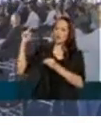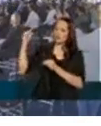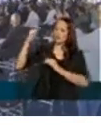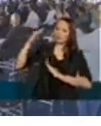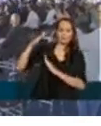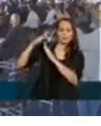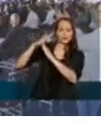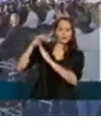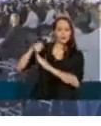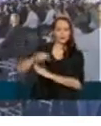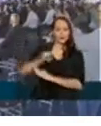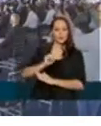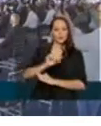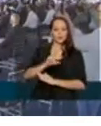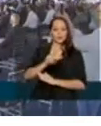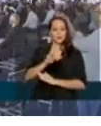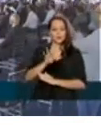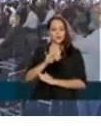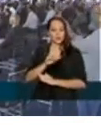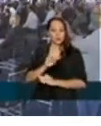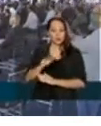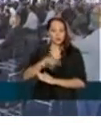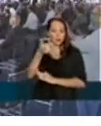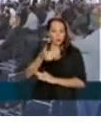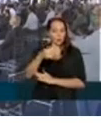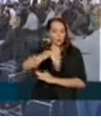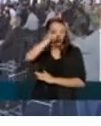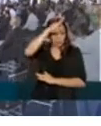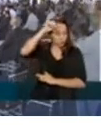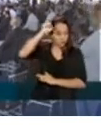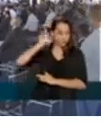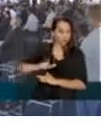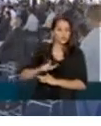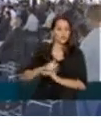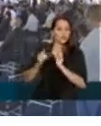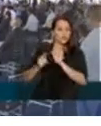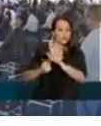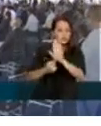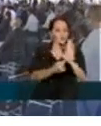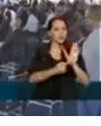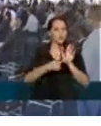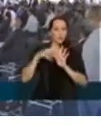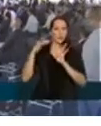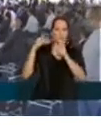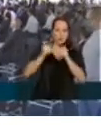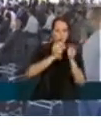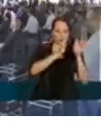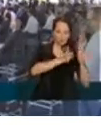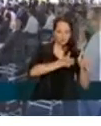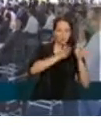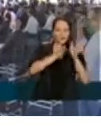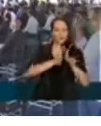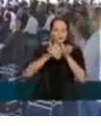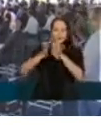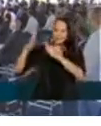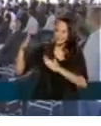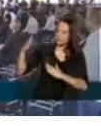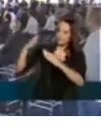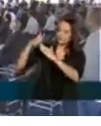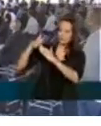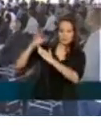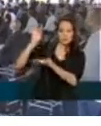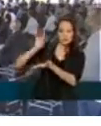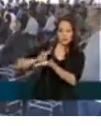pelo Sindacta 2, situado em Curitiba. Serão demonstradas todas as etapas de uma interceptação real.